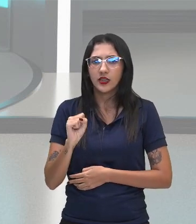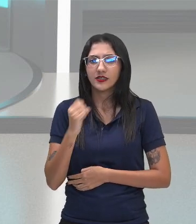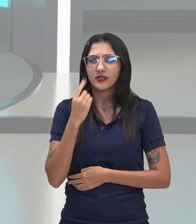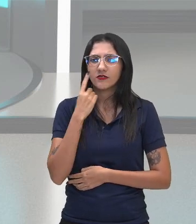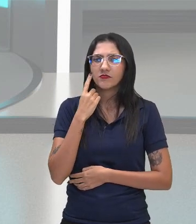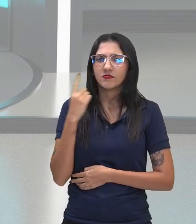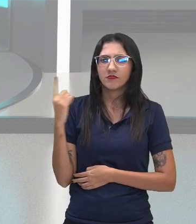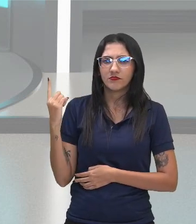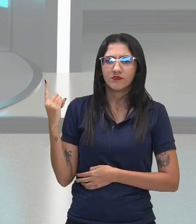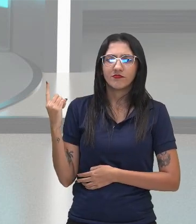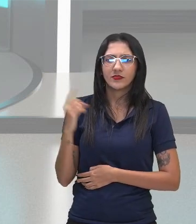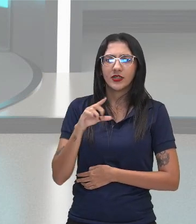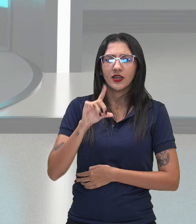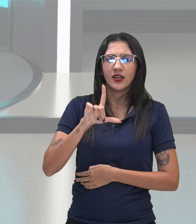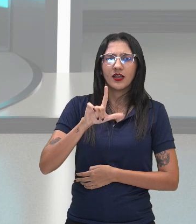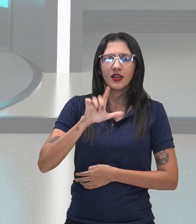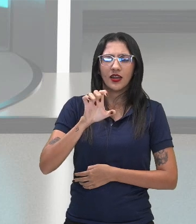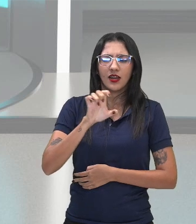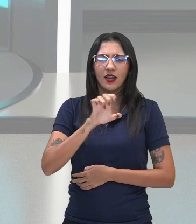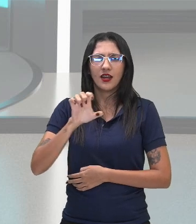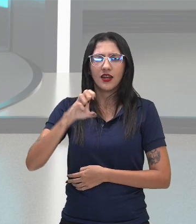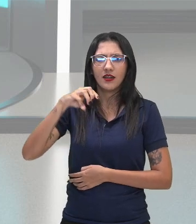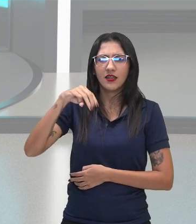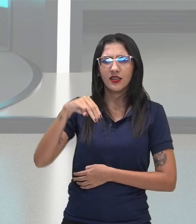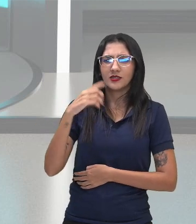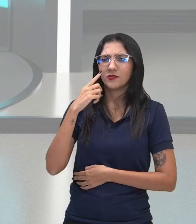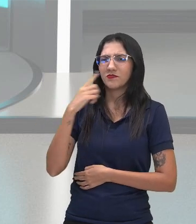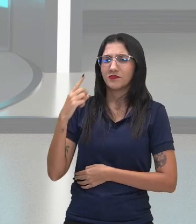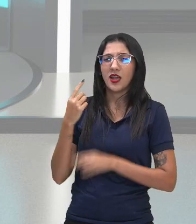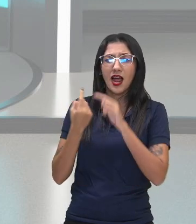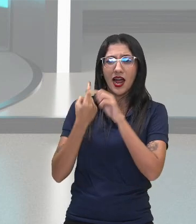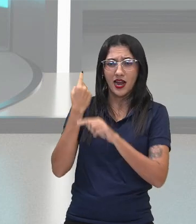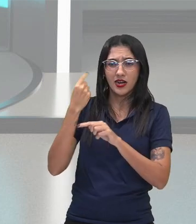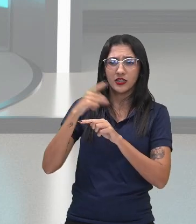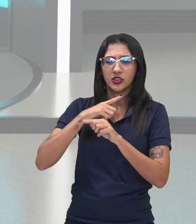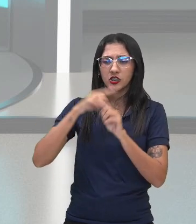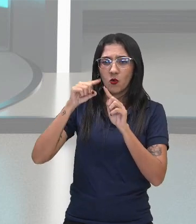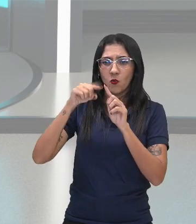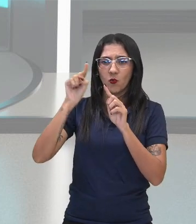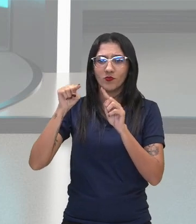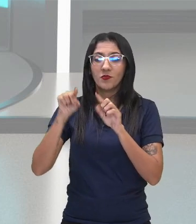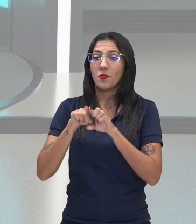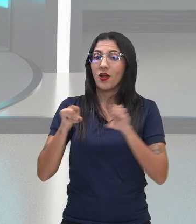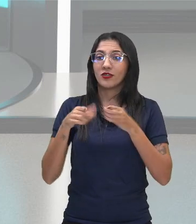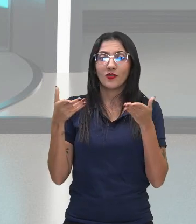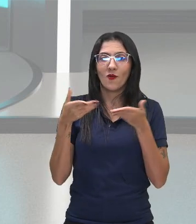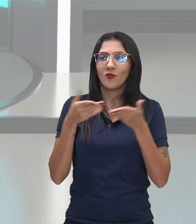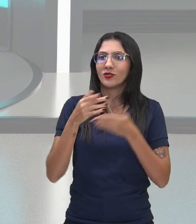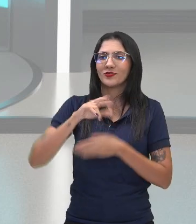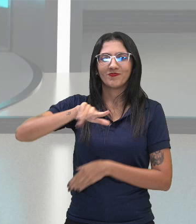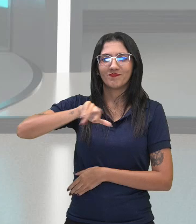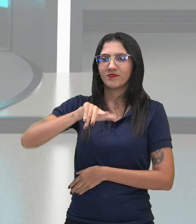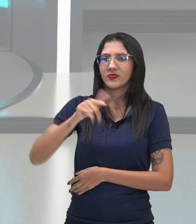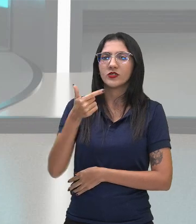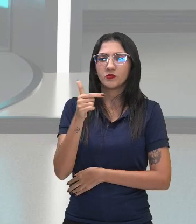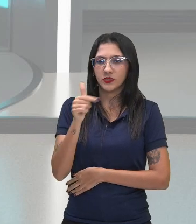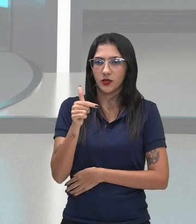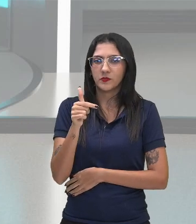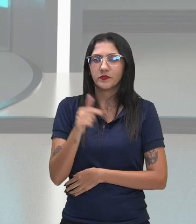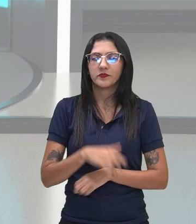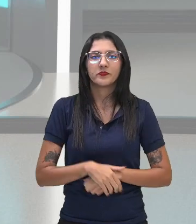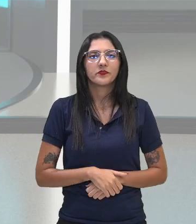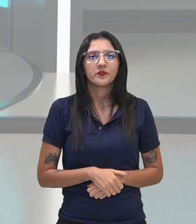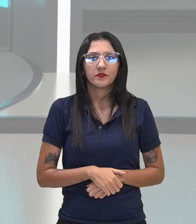aí, antigamente tinha acento, não tem mais acento, tá, pessoal? Quando tiver dois es, dois os, não tem mais acento, viu? E